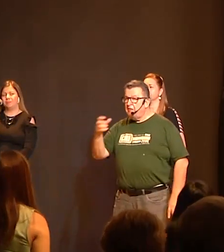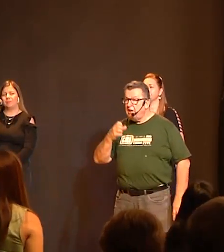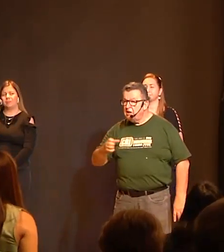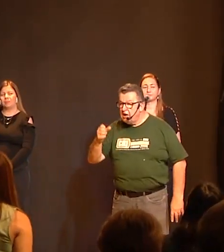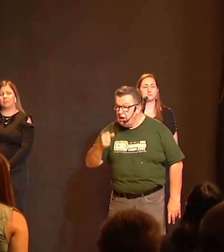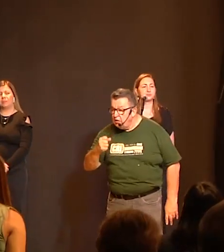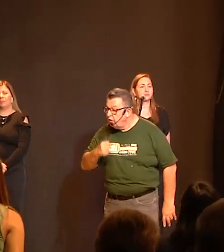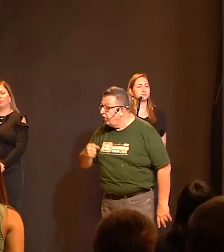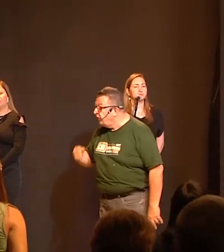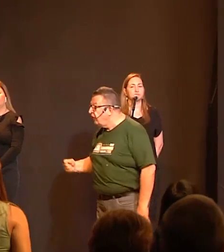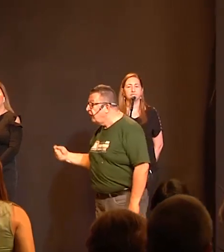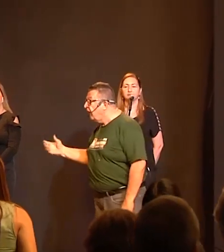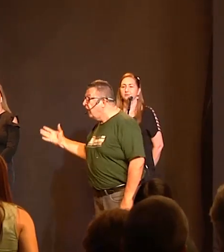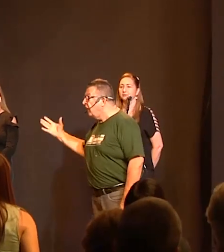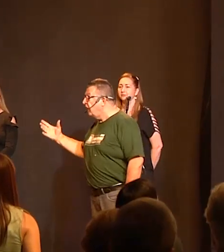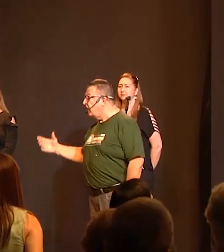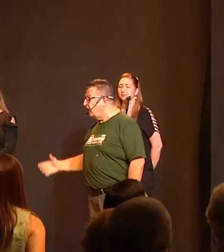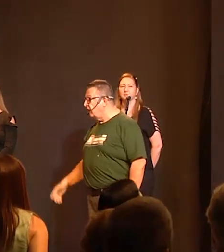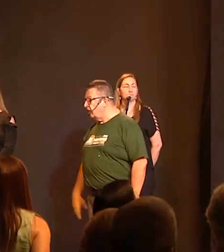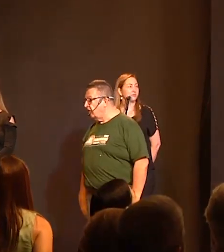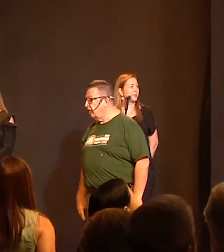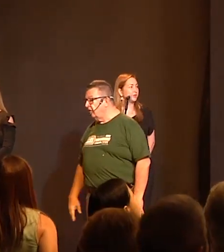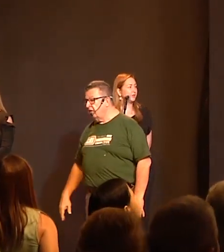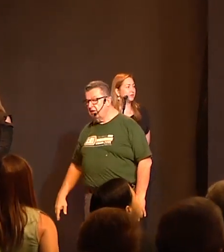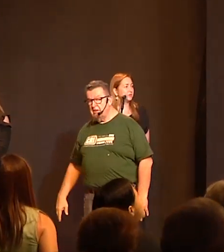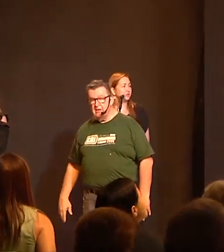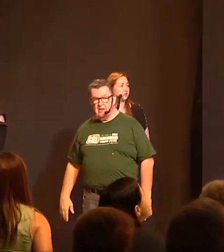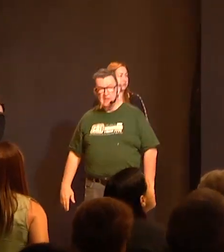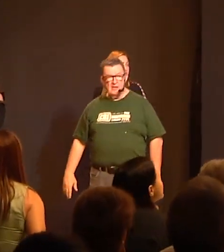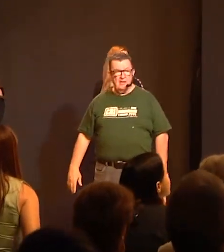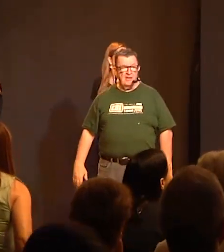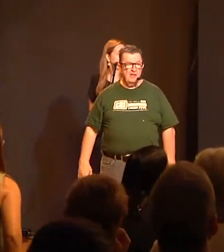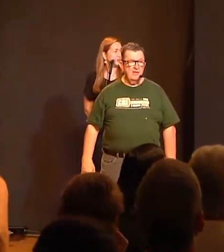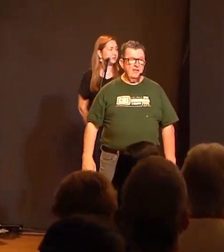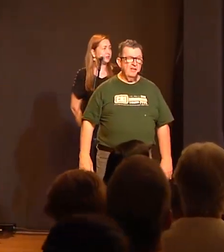Porque ele está validando na vida dele.